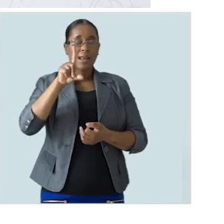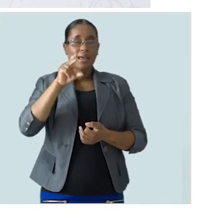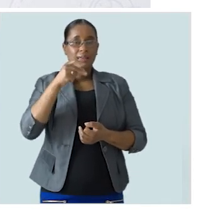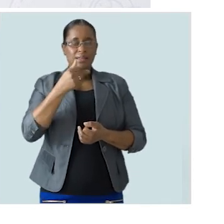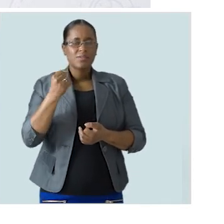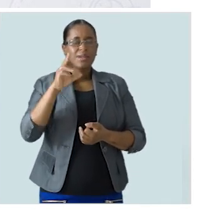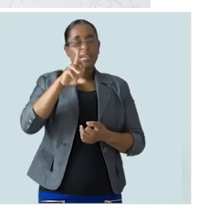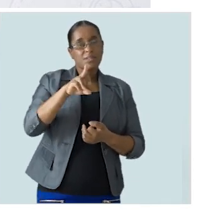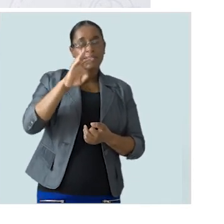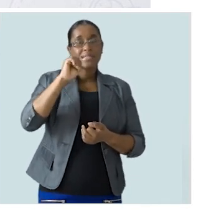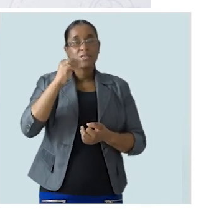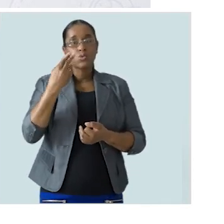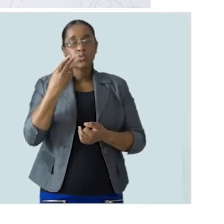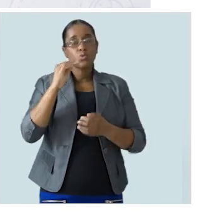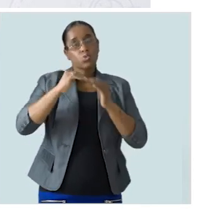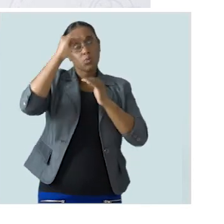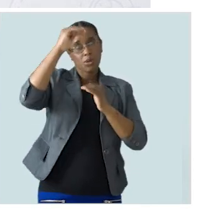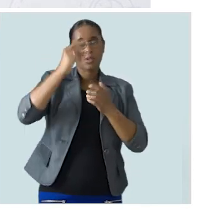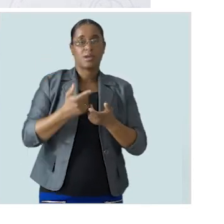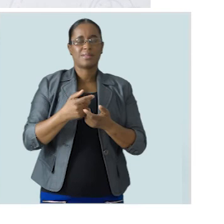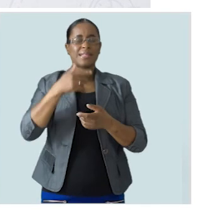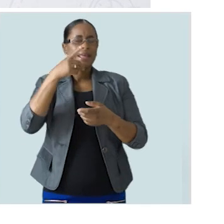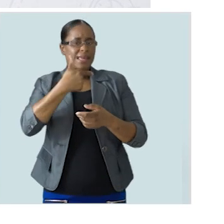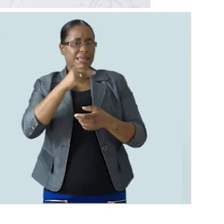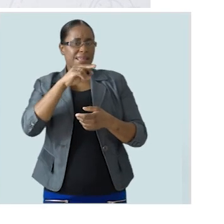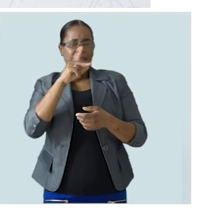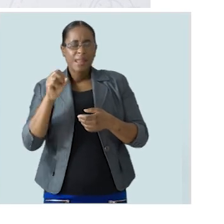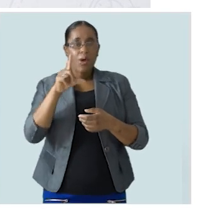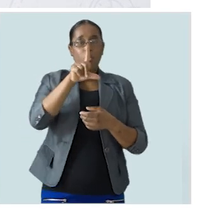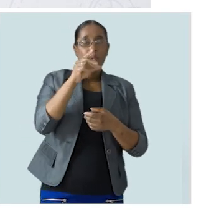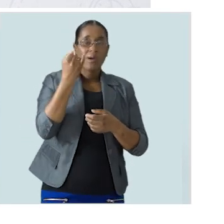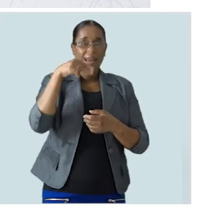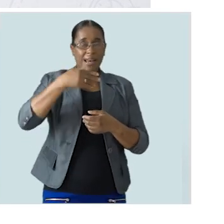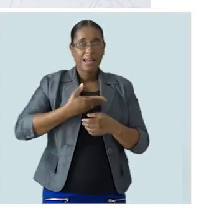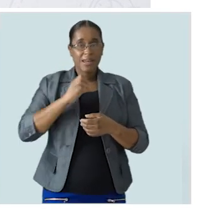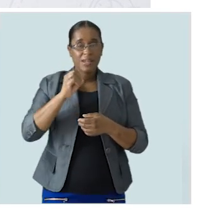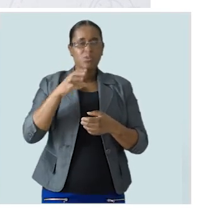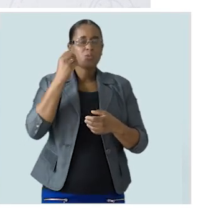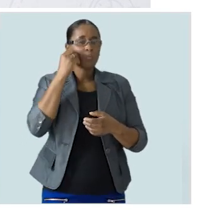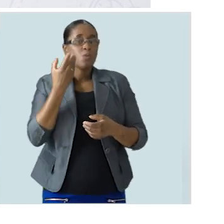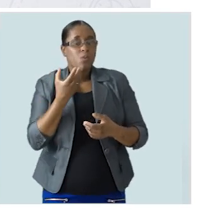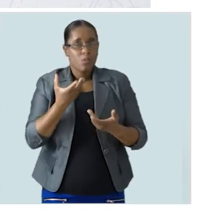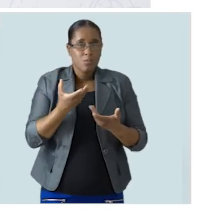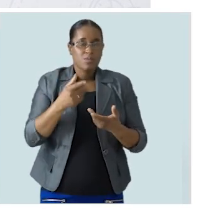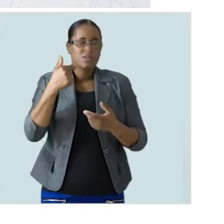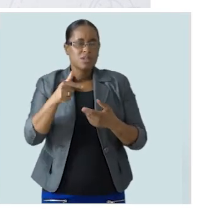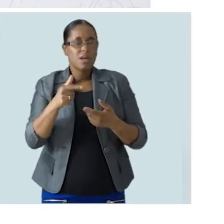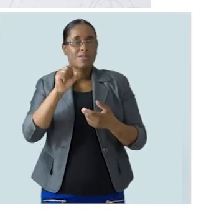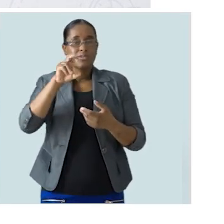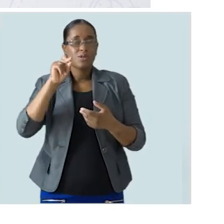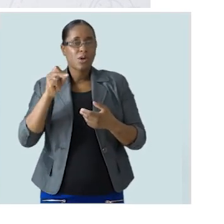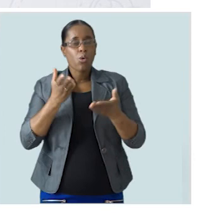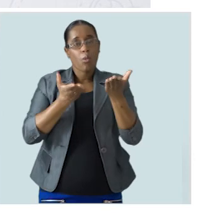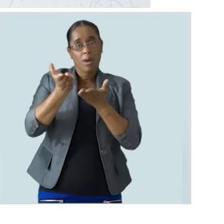Tão lindo como está no grau comparativo de igualdade.